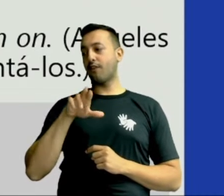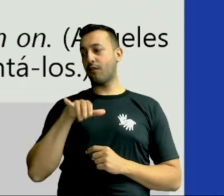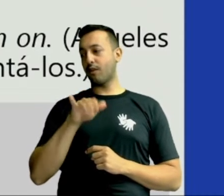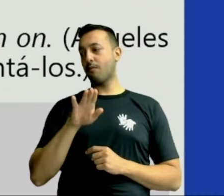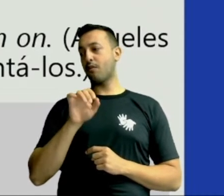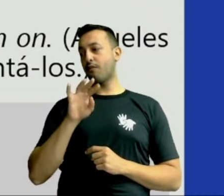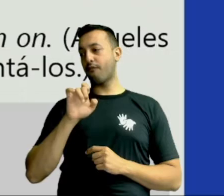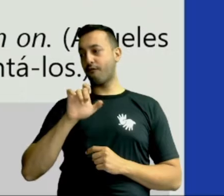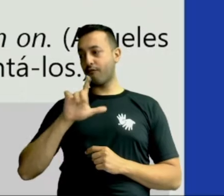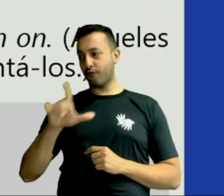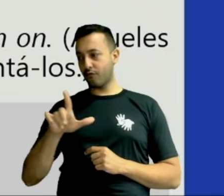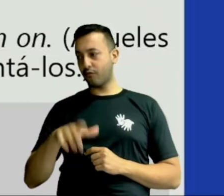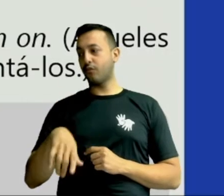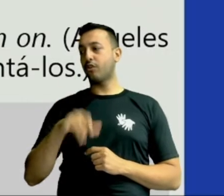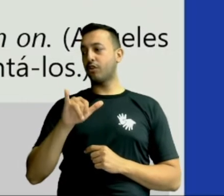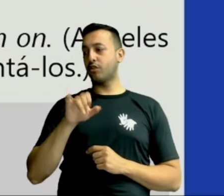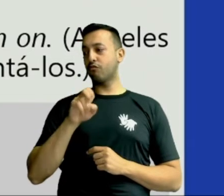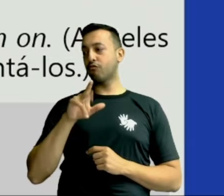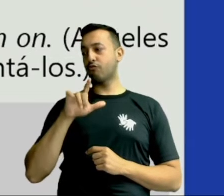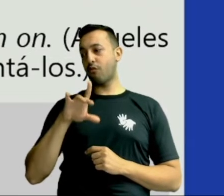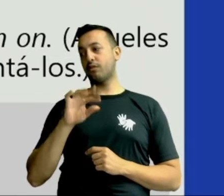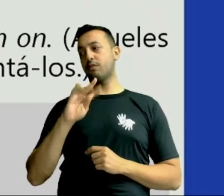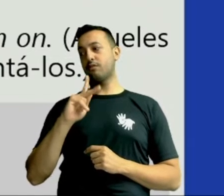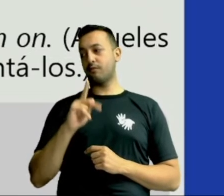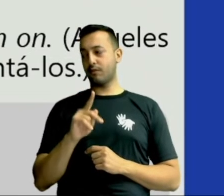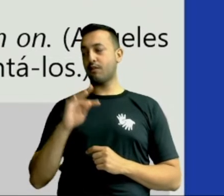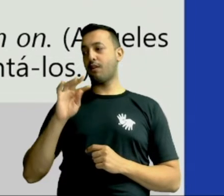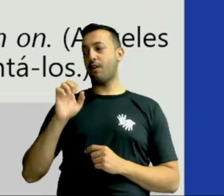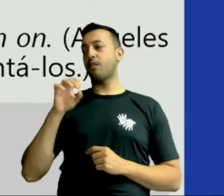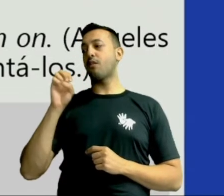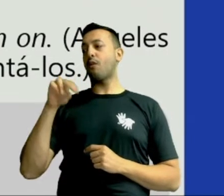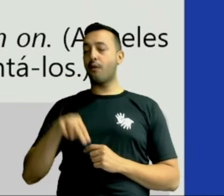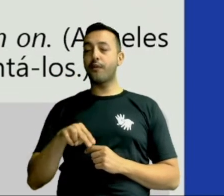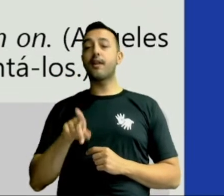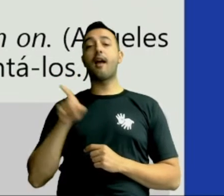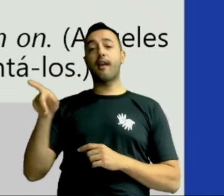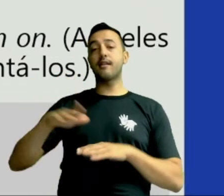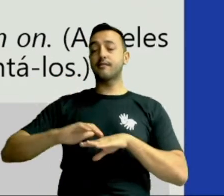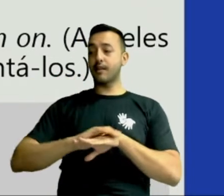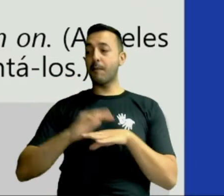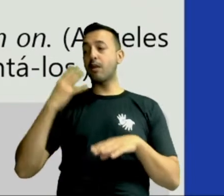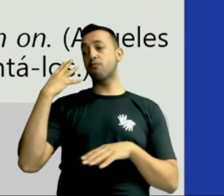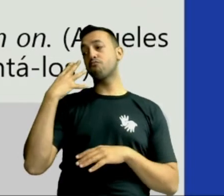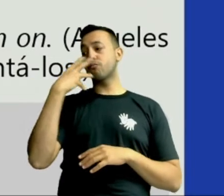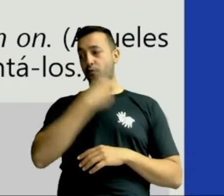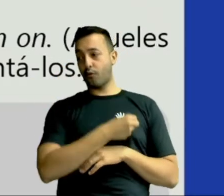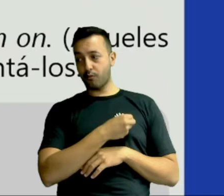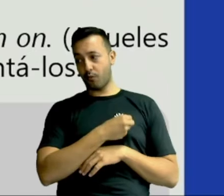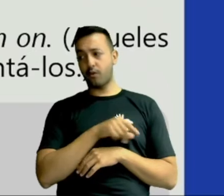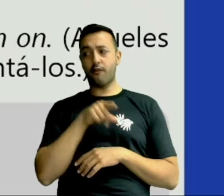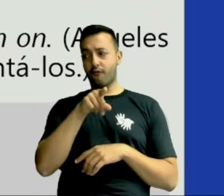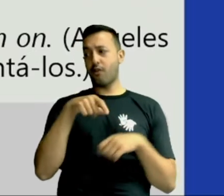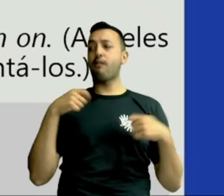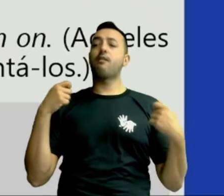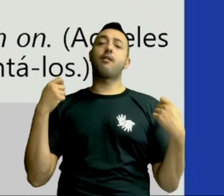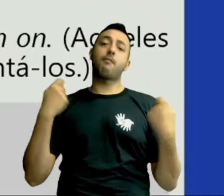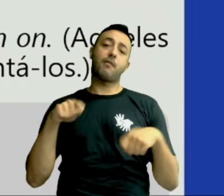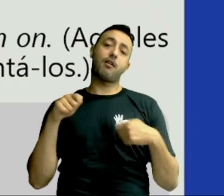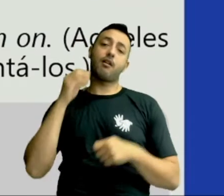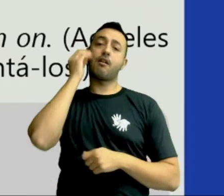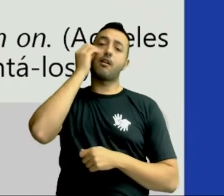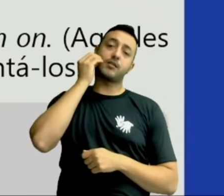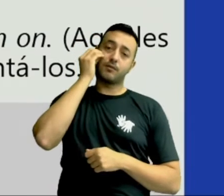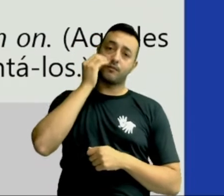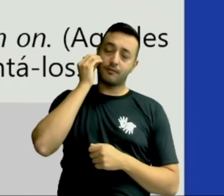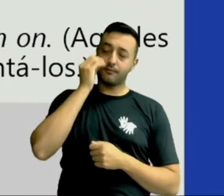you sure yon aqueles sapatos são muitos são muito bonitos Você deveria